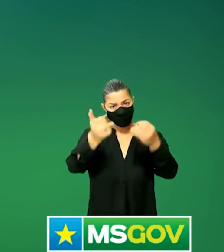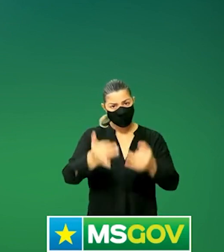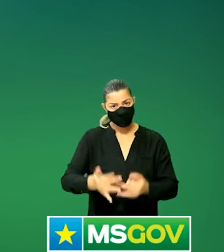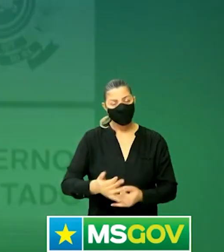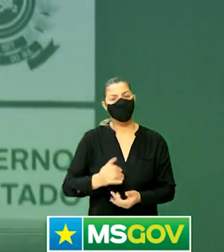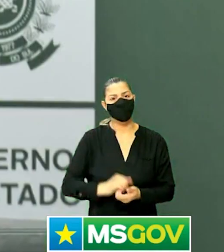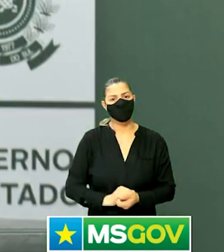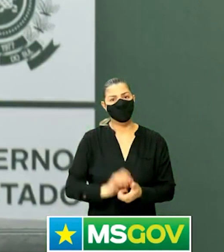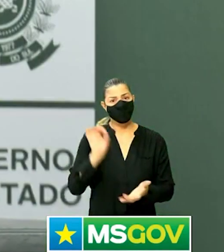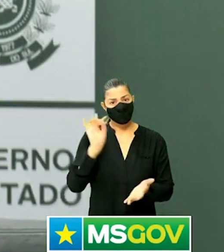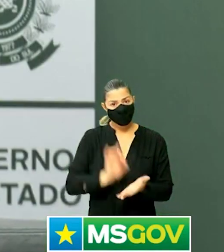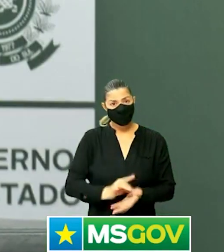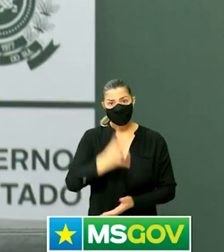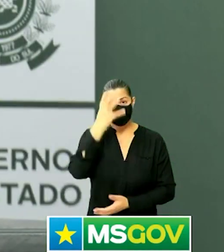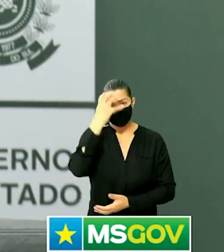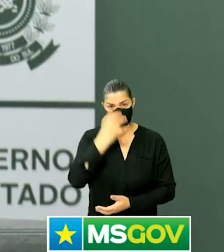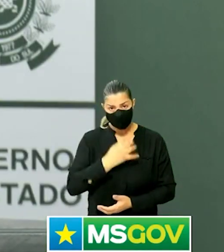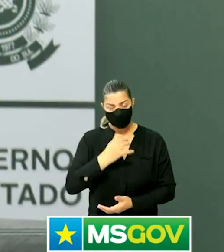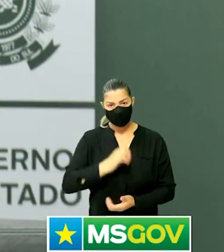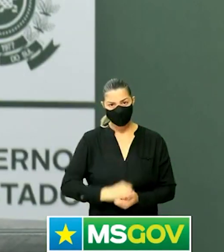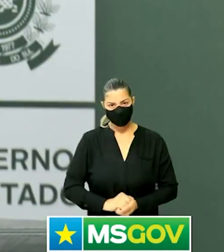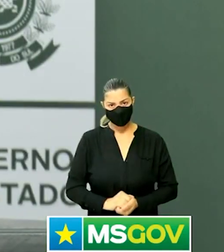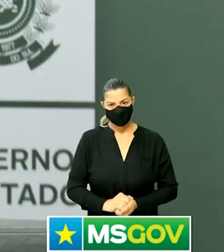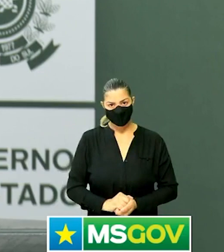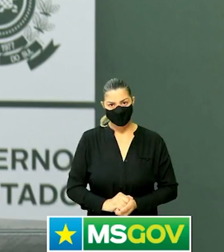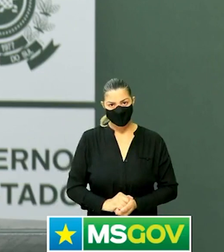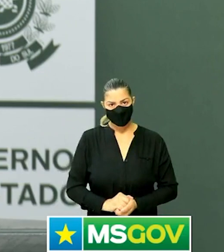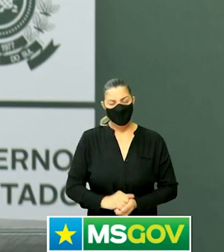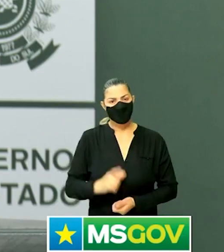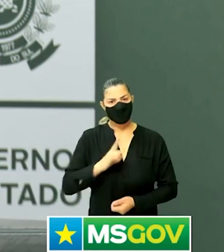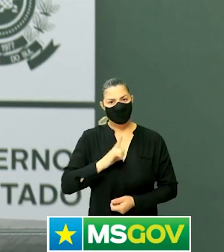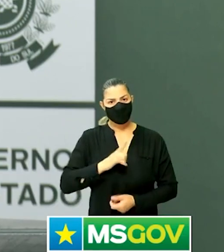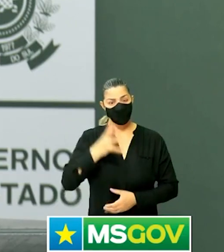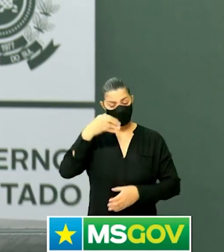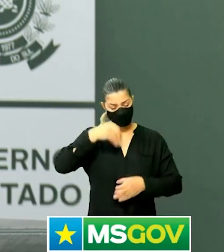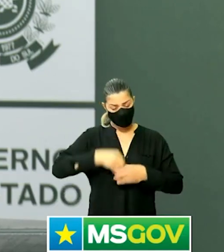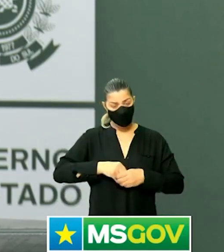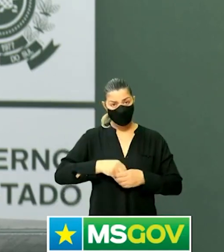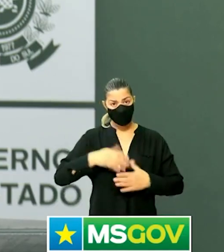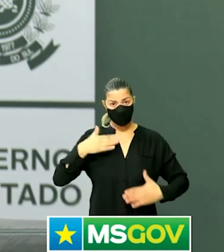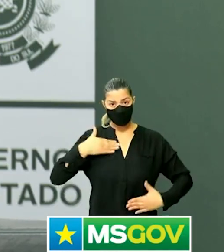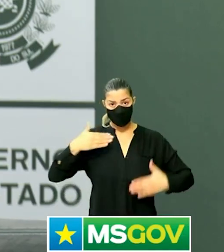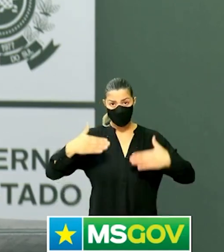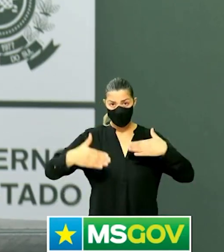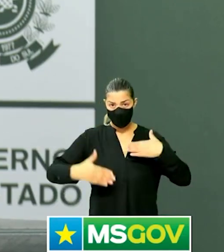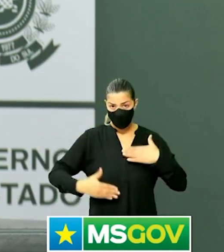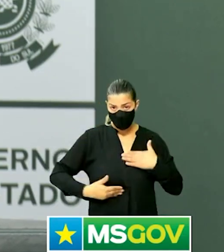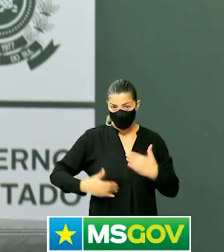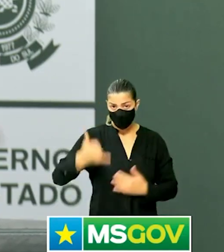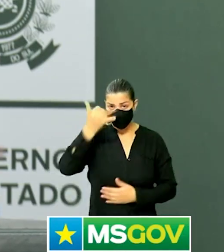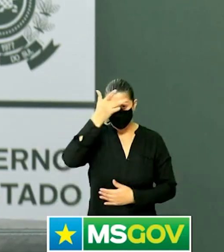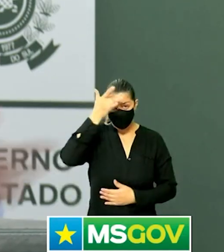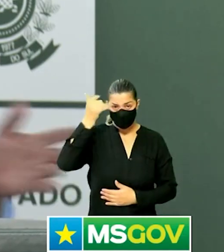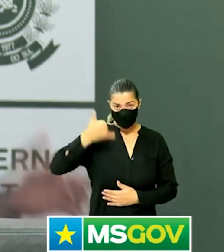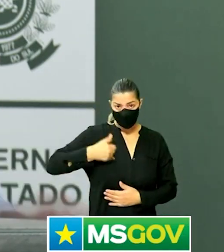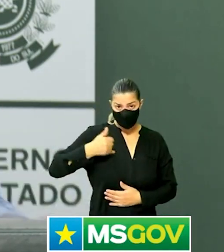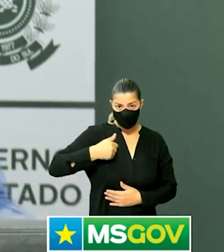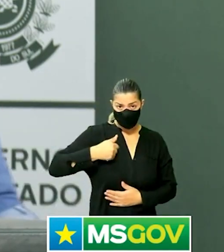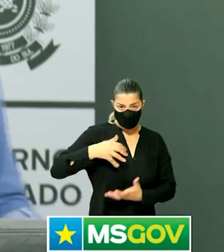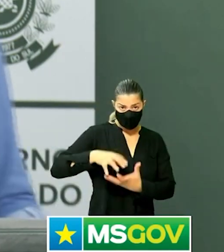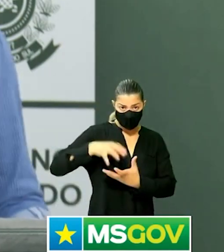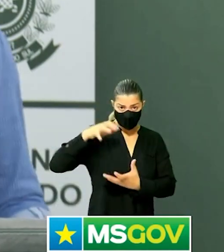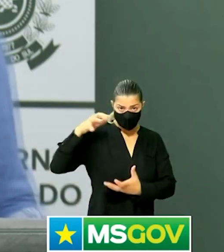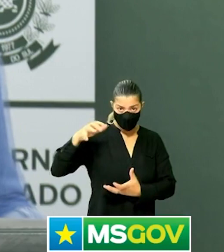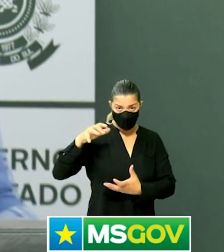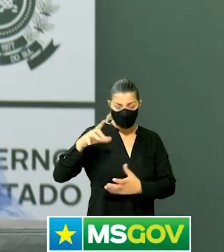muito verídico que a capacidade do sistema imunológico no idoso ela eu cai sensivelmente